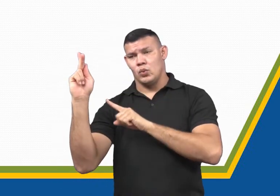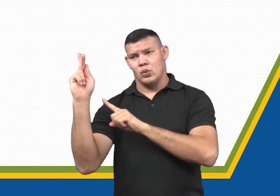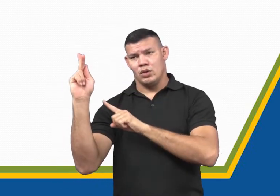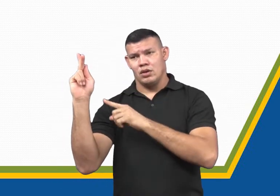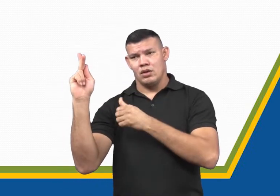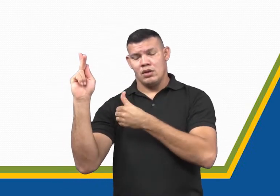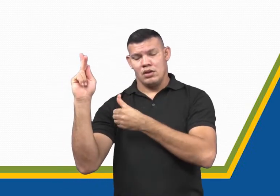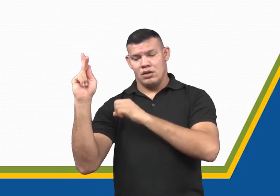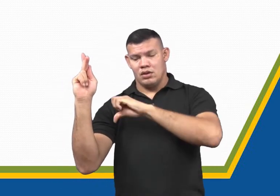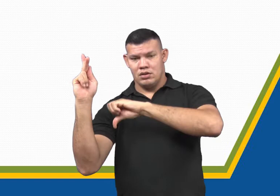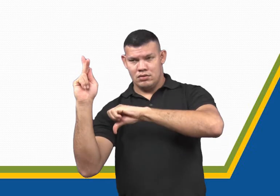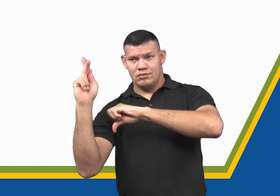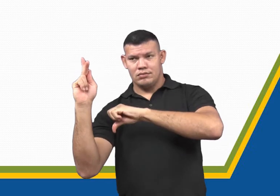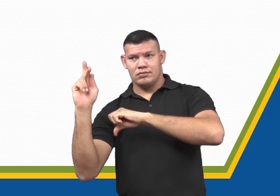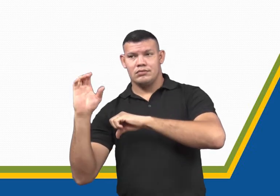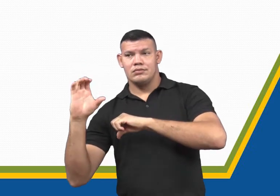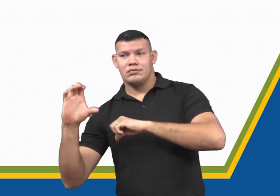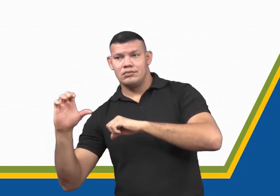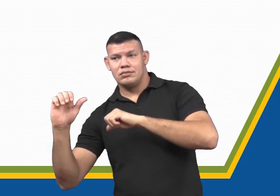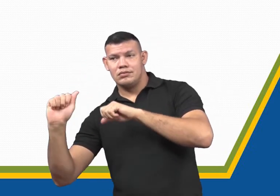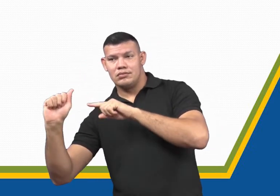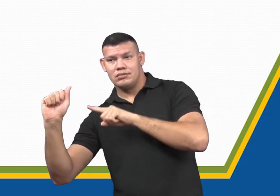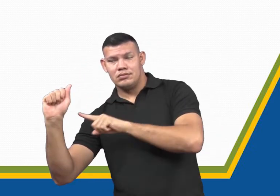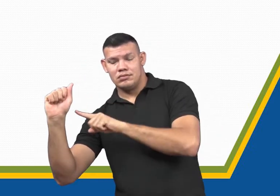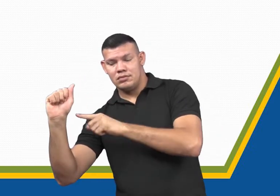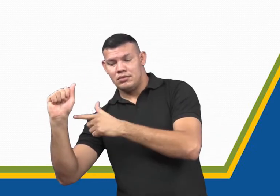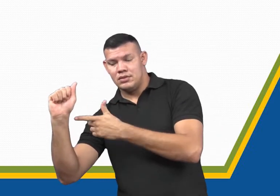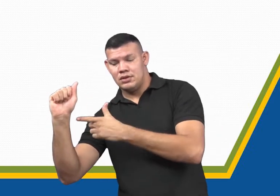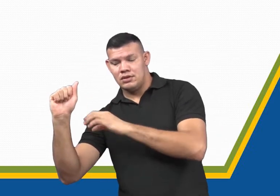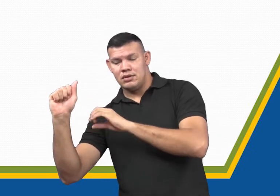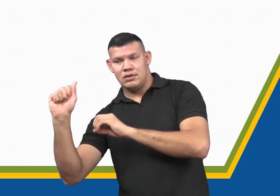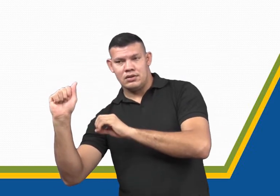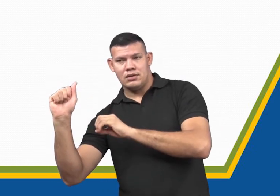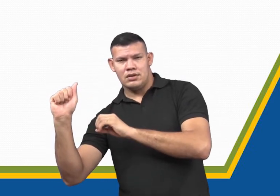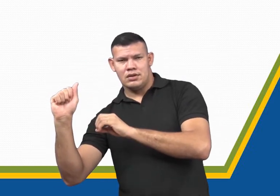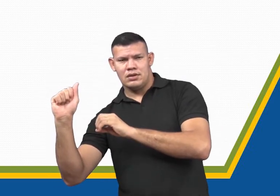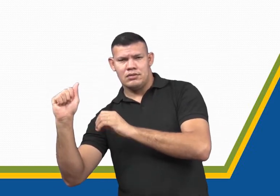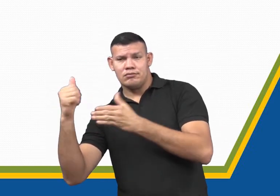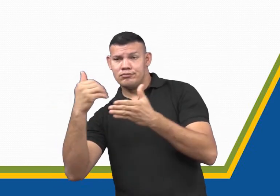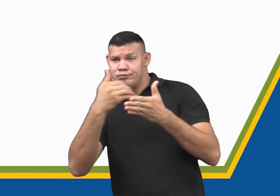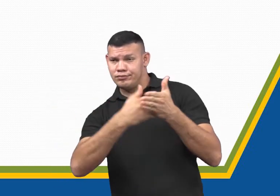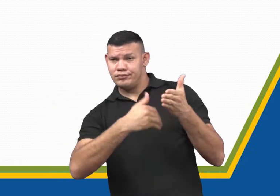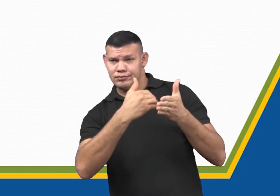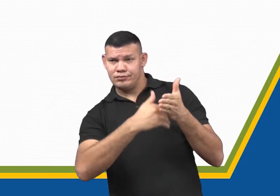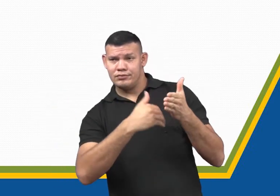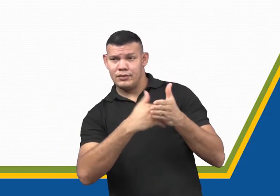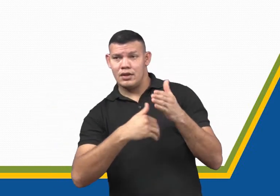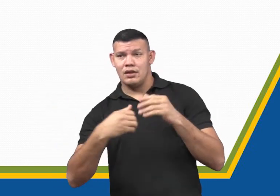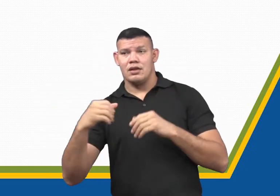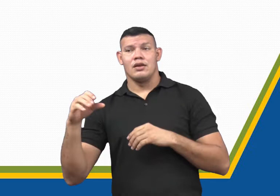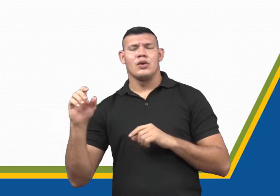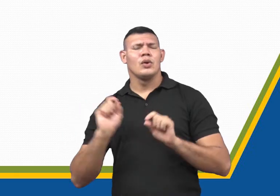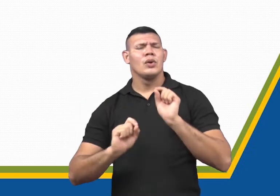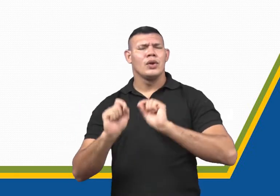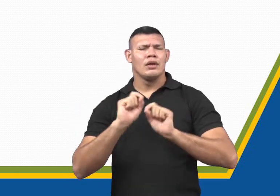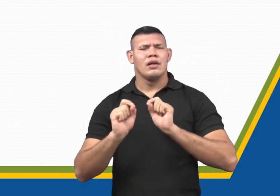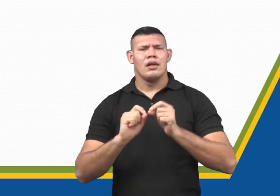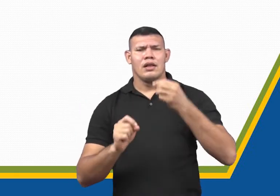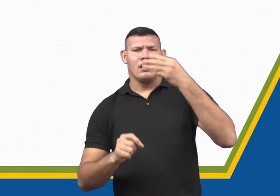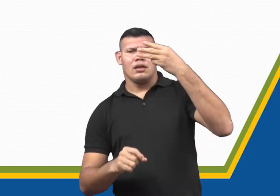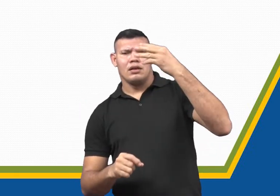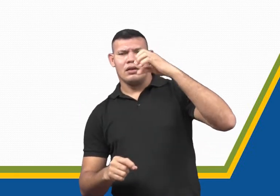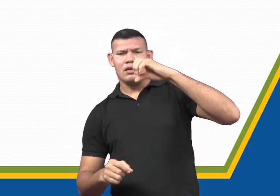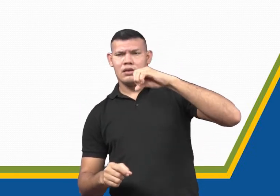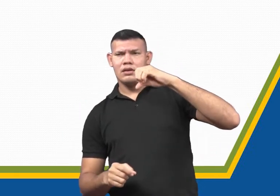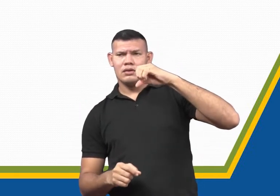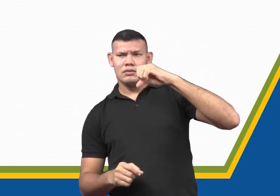tem número atômico de 20. Se nós subtrairmos do potássio 39 menos 19, a gente vai ter um número de